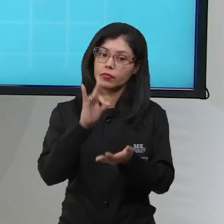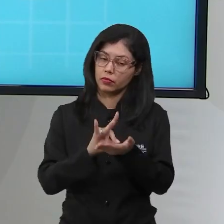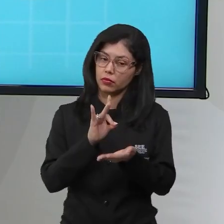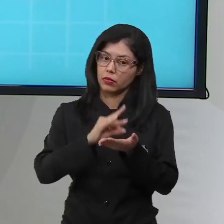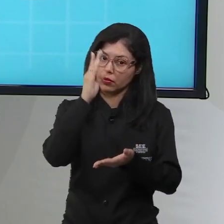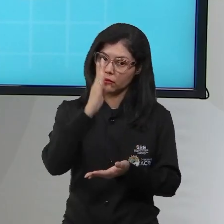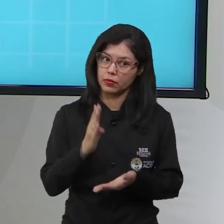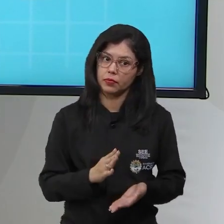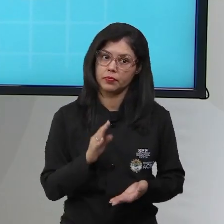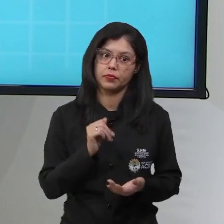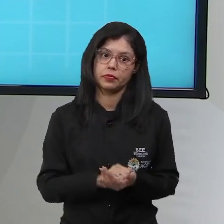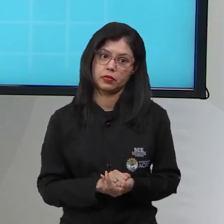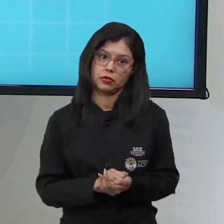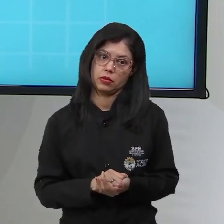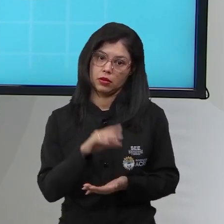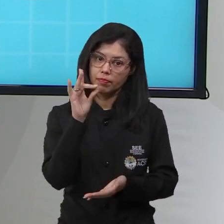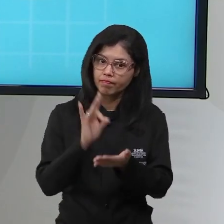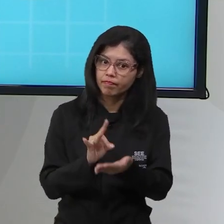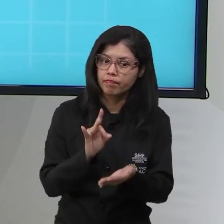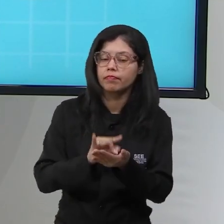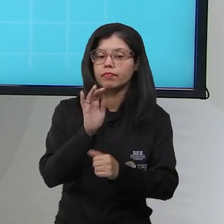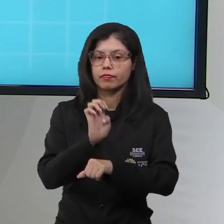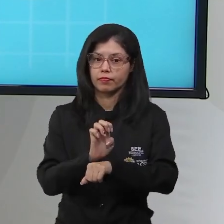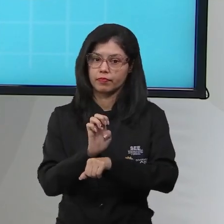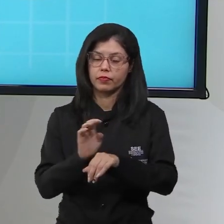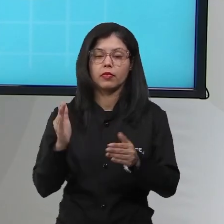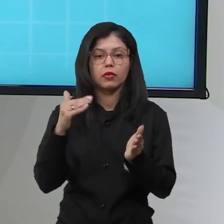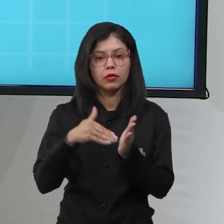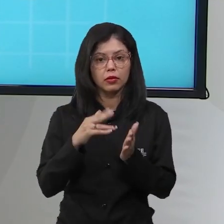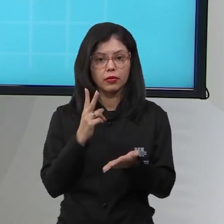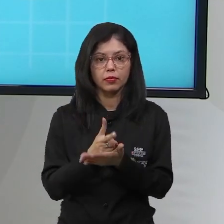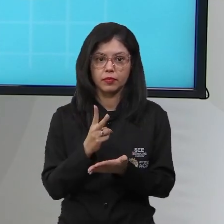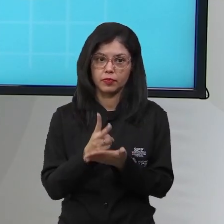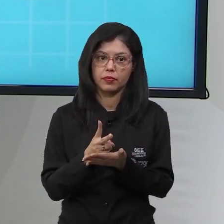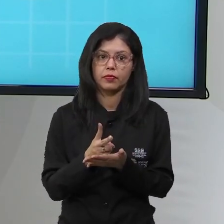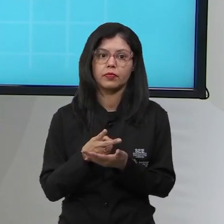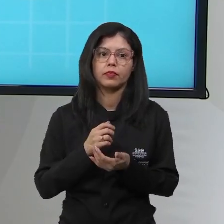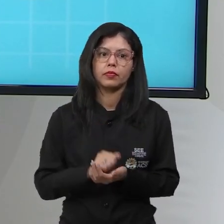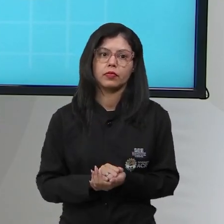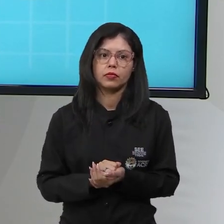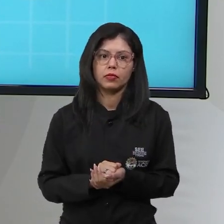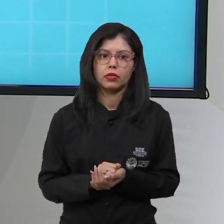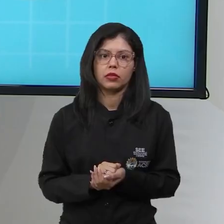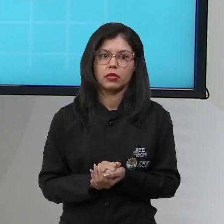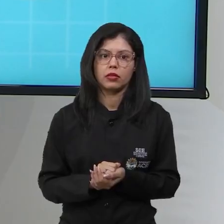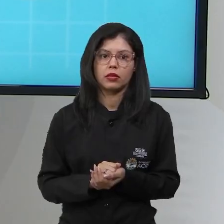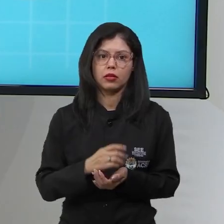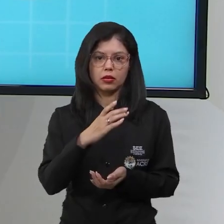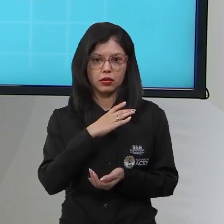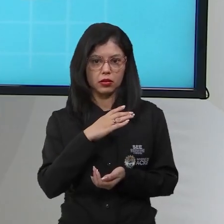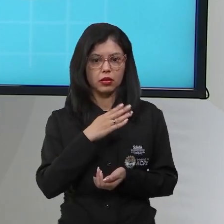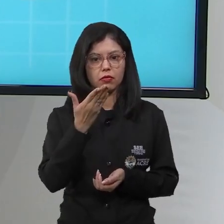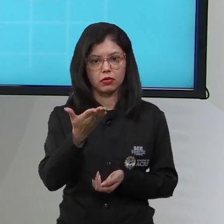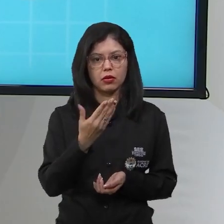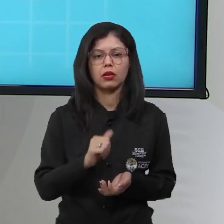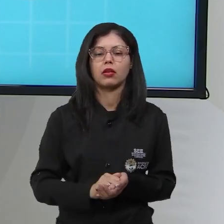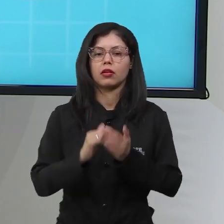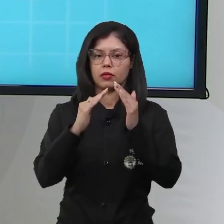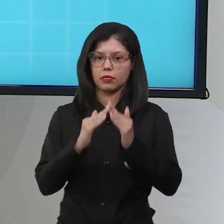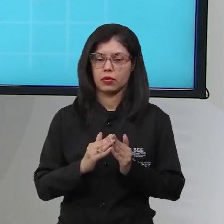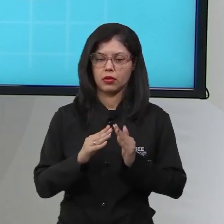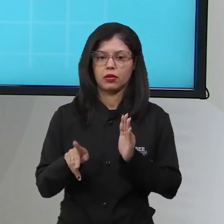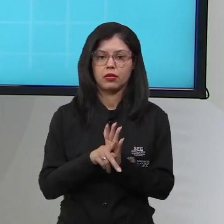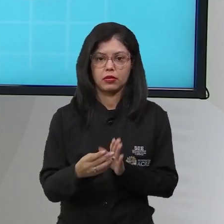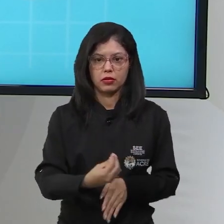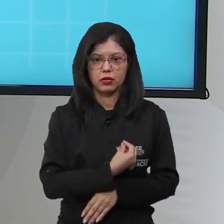realidade brasileira, da realidade do Estado e até mesmo da realidade da cidade em que você